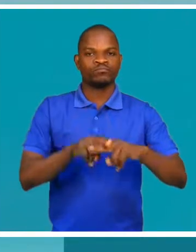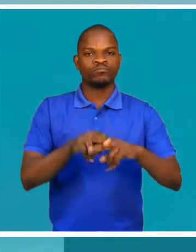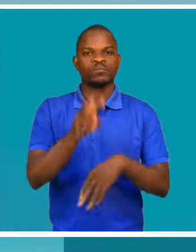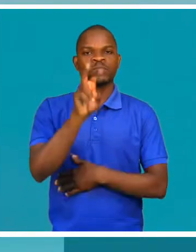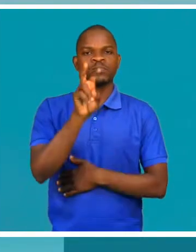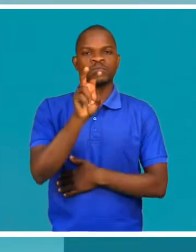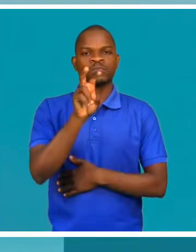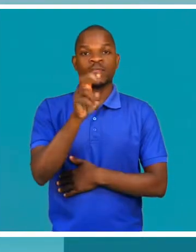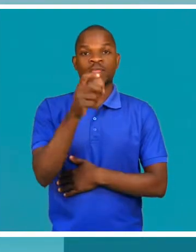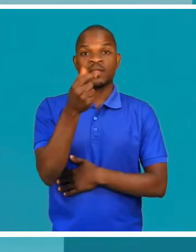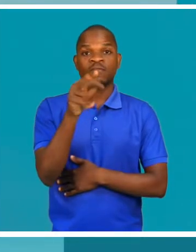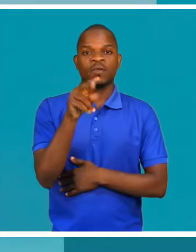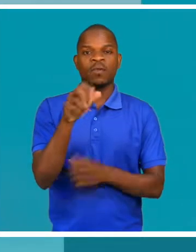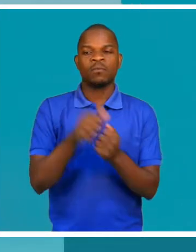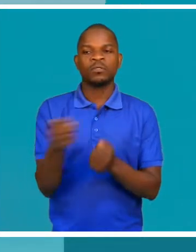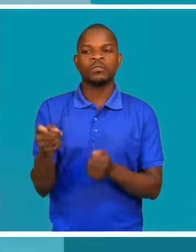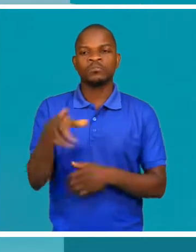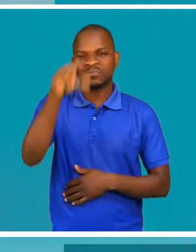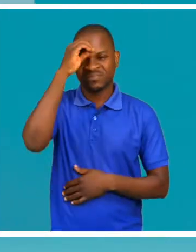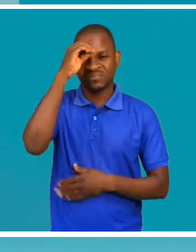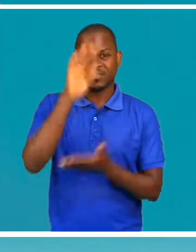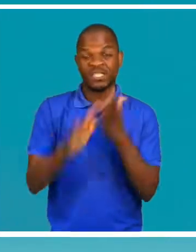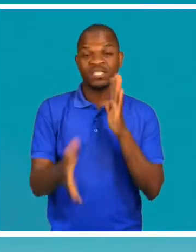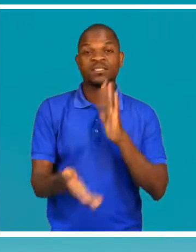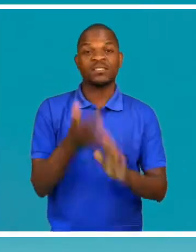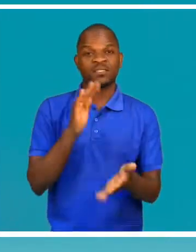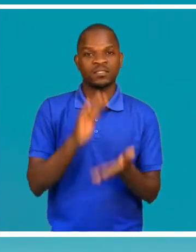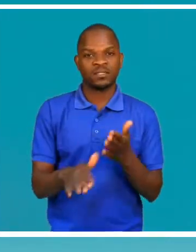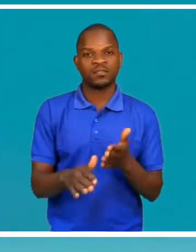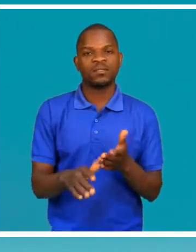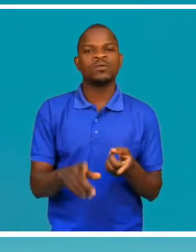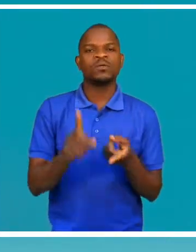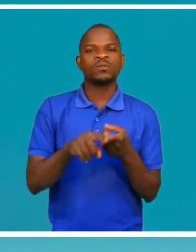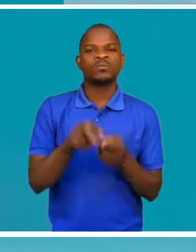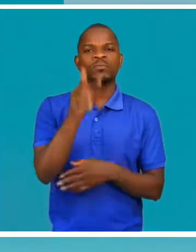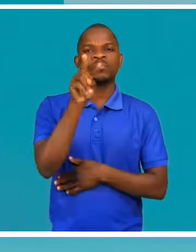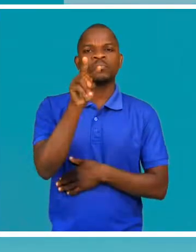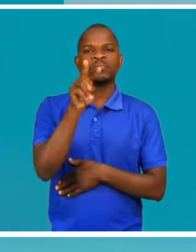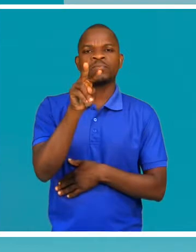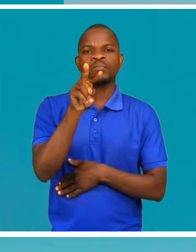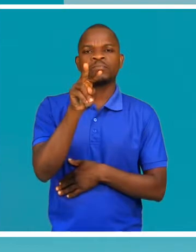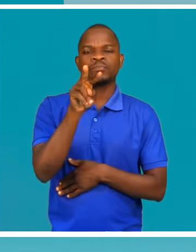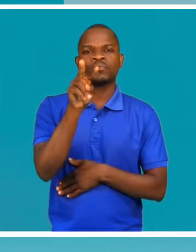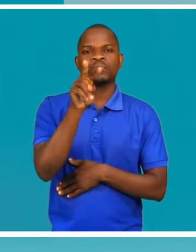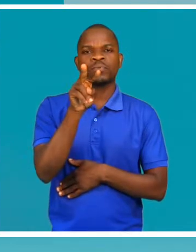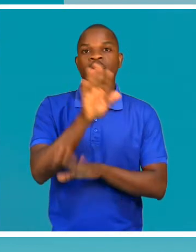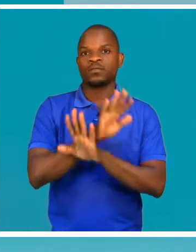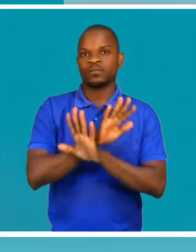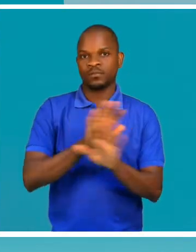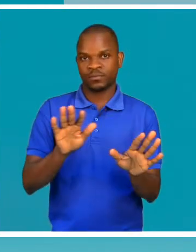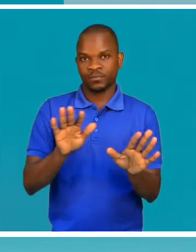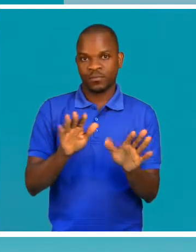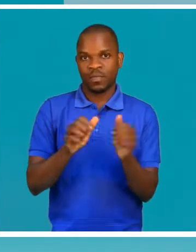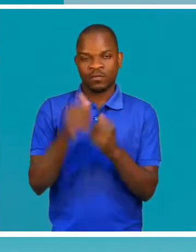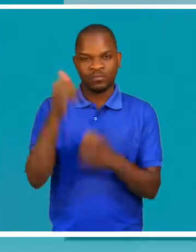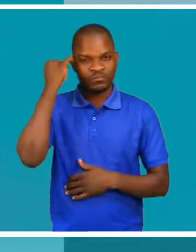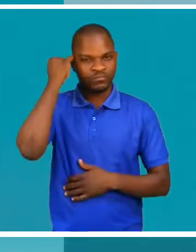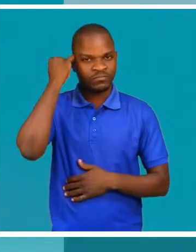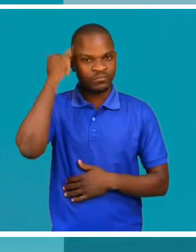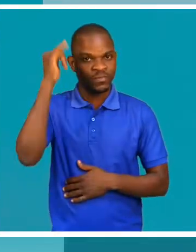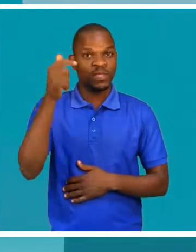televisão, ele ficava sem perceber. Ele ficava sem perceber, então ficava assim a olhar. Só então, com